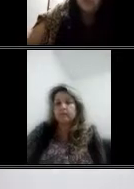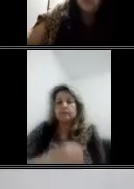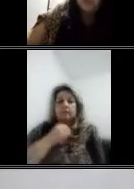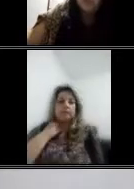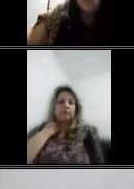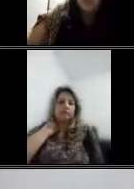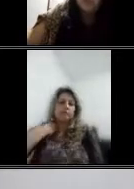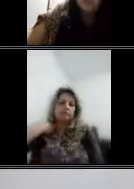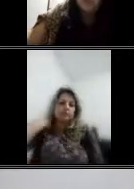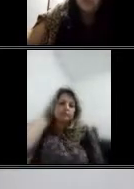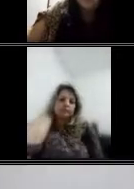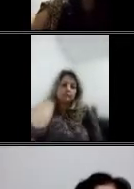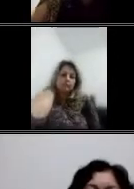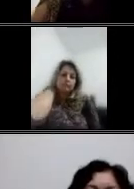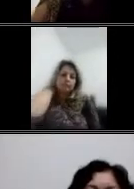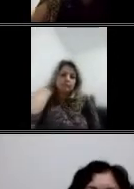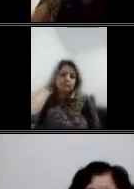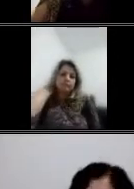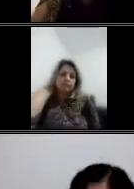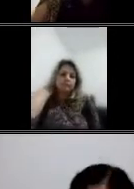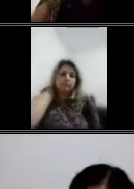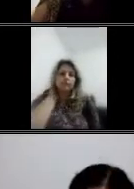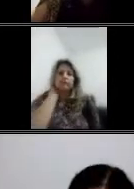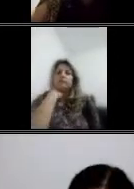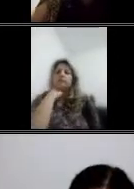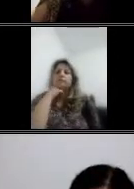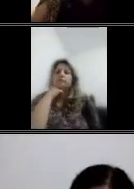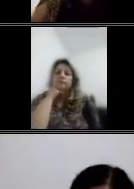é alta herdabilidade. Geralmente,